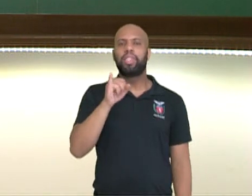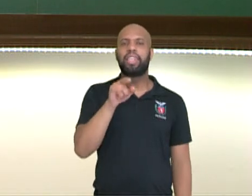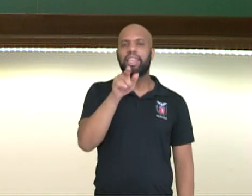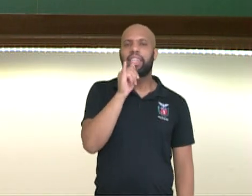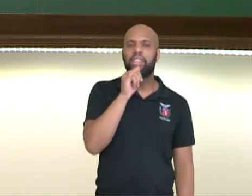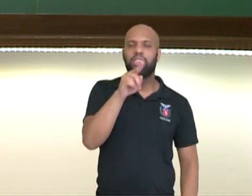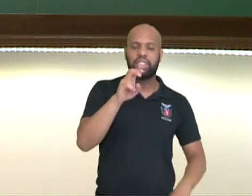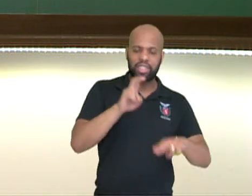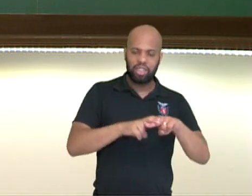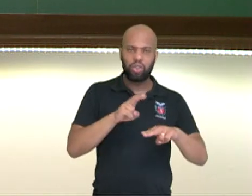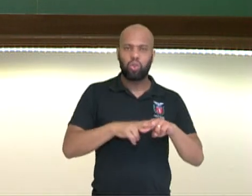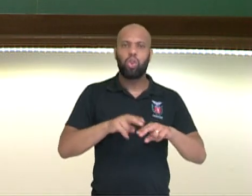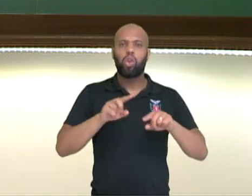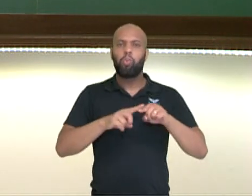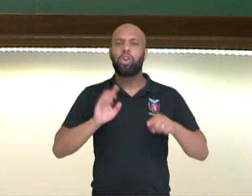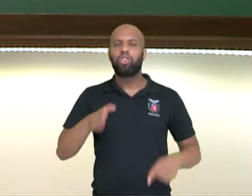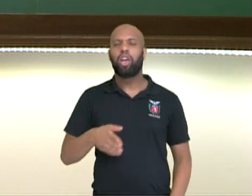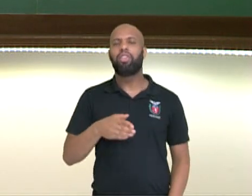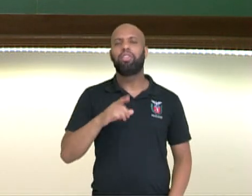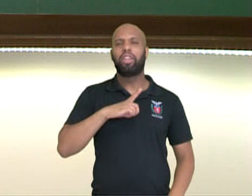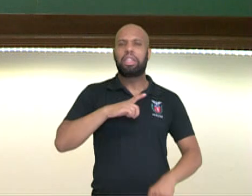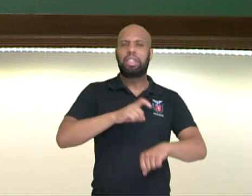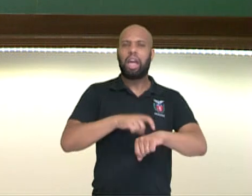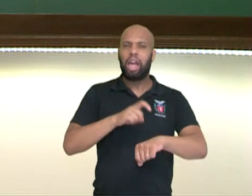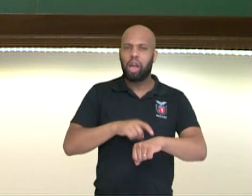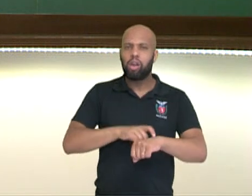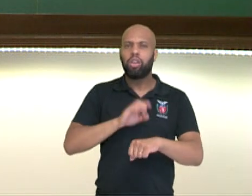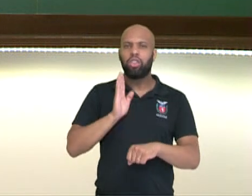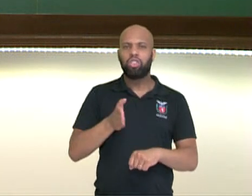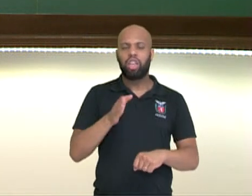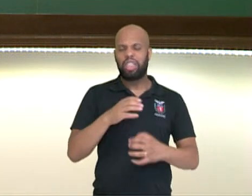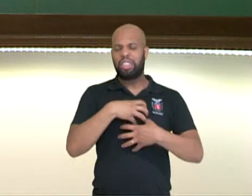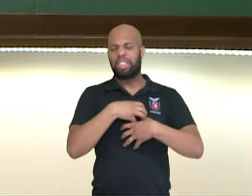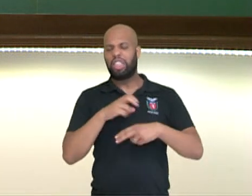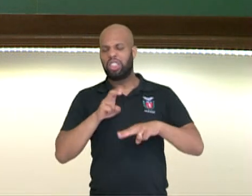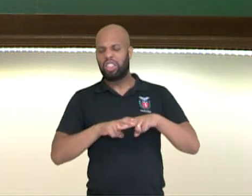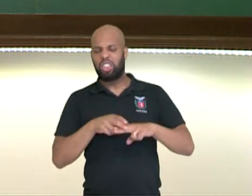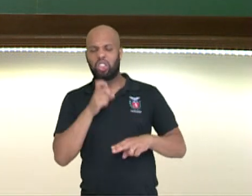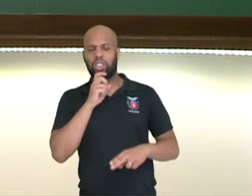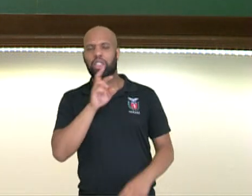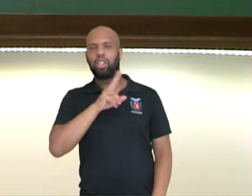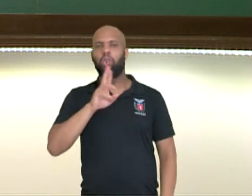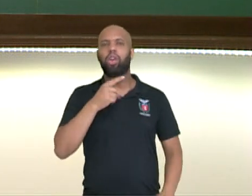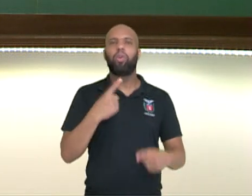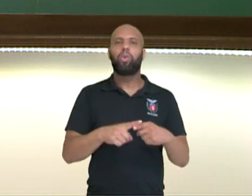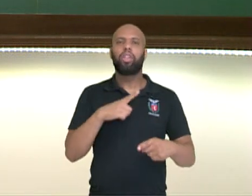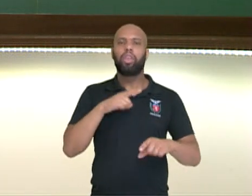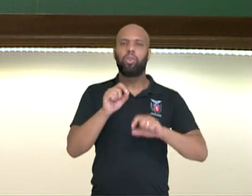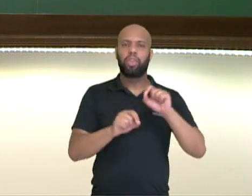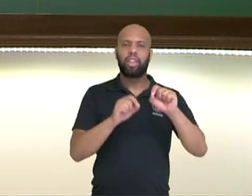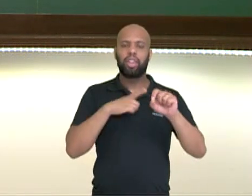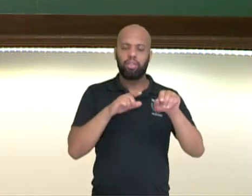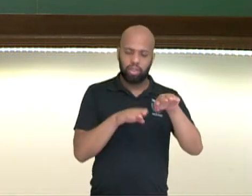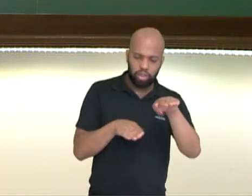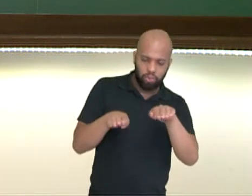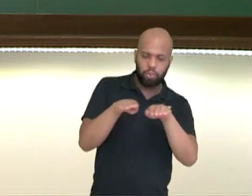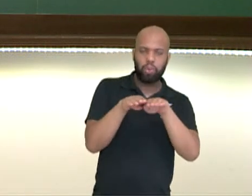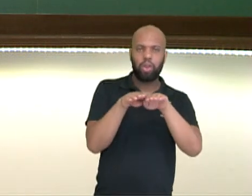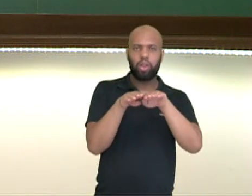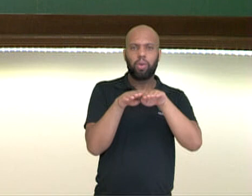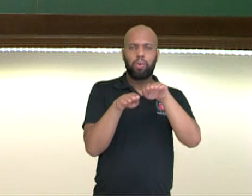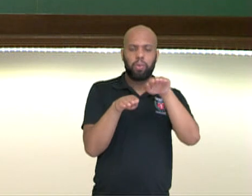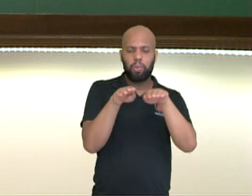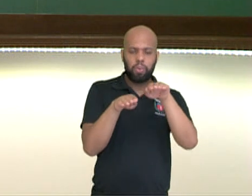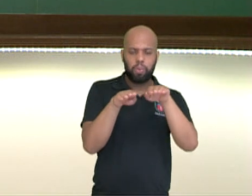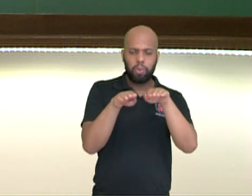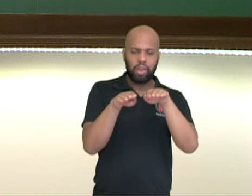metal, mas já está um bom tempo na cadeira de metal, você não vai mais sentir o metal gelado, porque ele entrou em equilíbrio térmico com o seu corpo. Então você não está